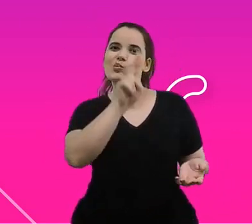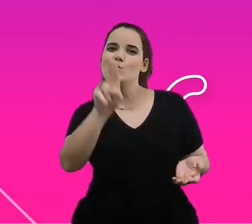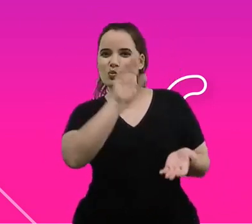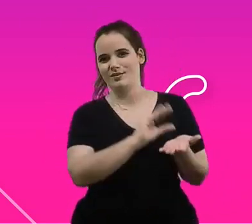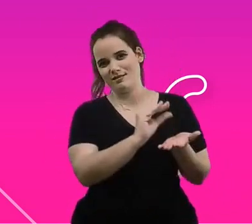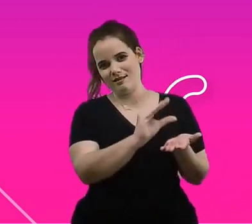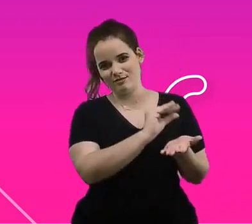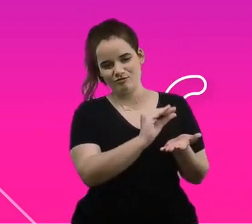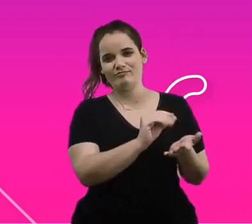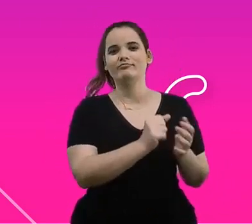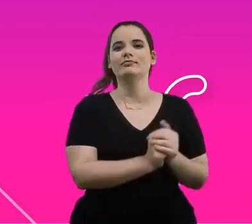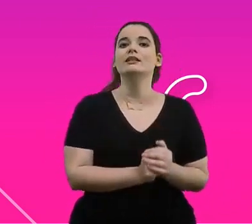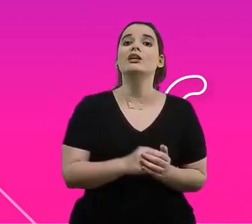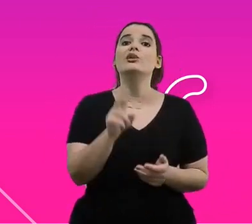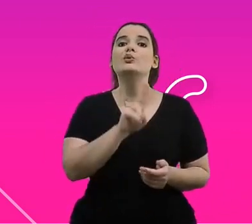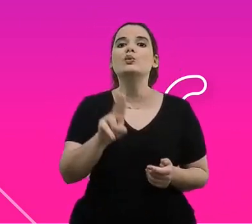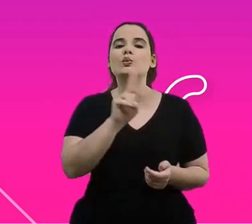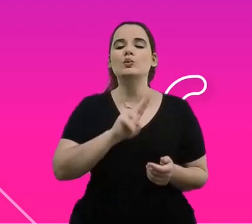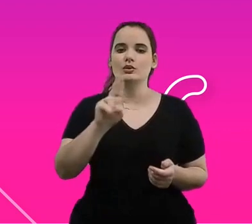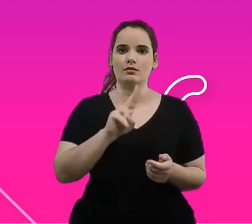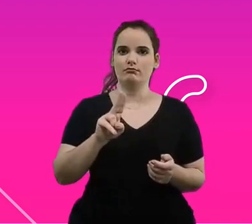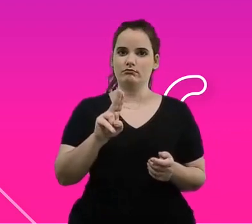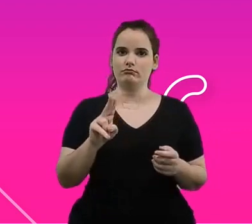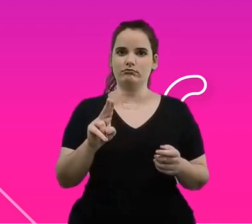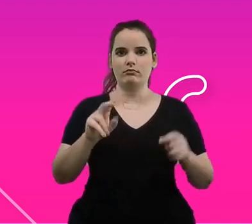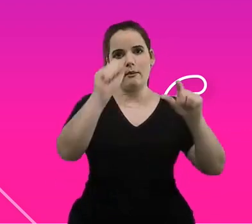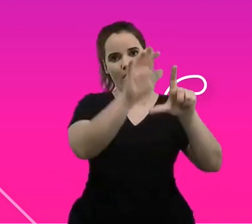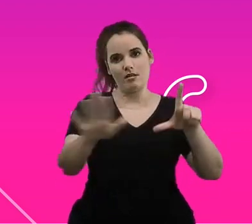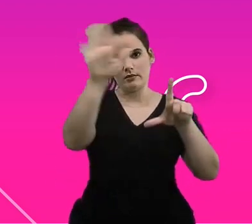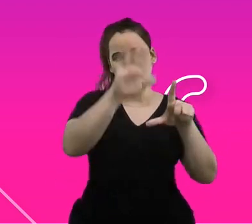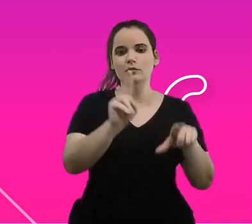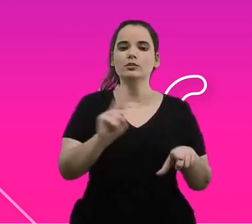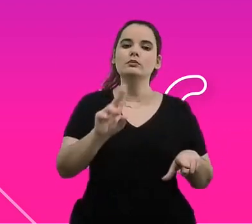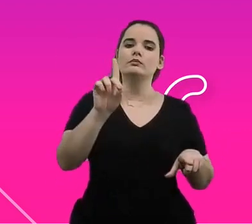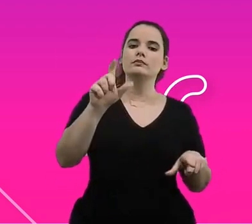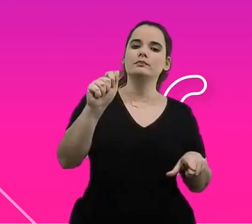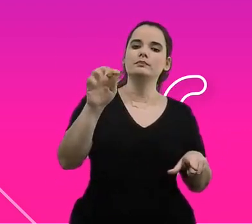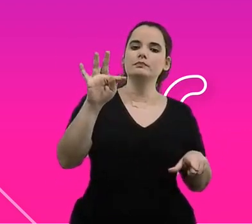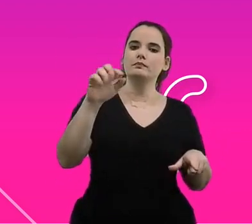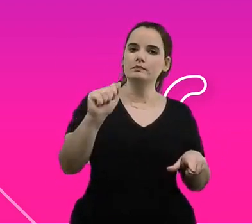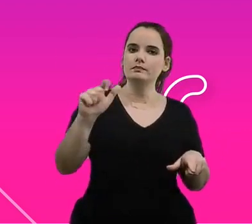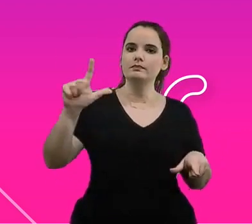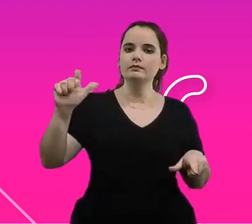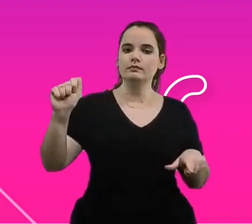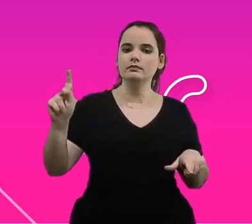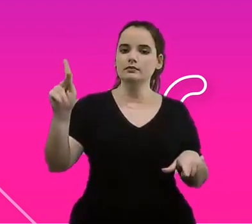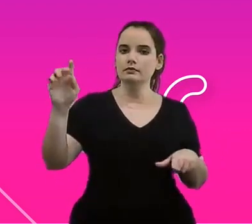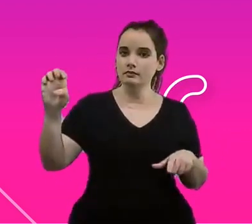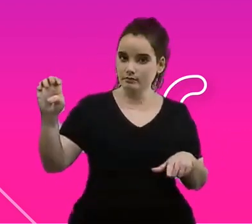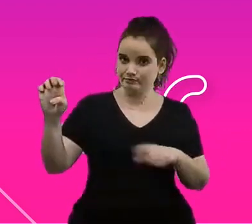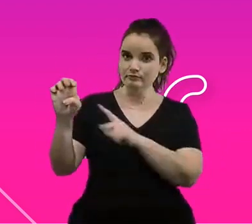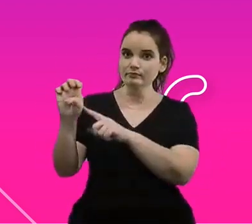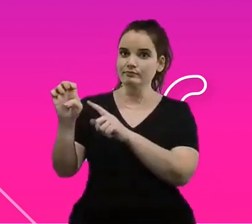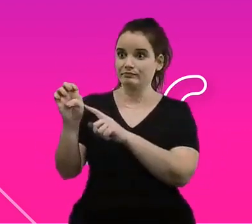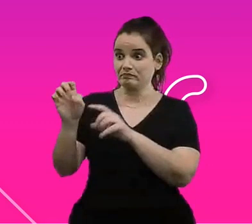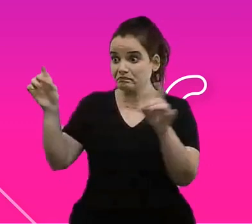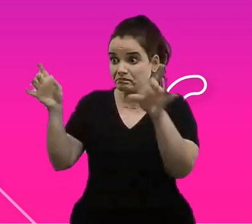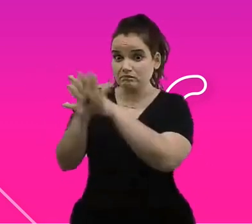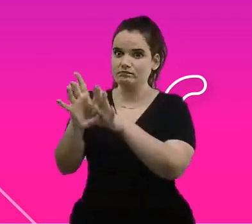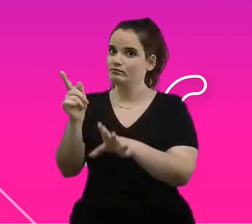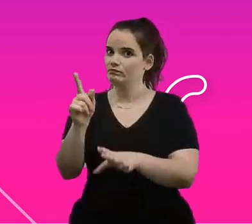As equipes tiveram aí 6 semanas para desenvolver um produto e, enfim, está saindo coisa muito boa. Então, parabéns, Bruno, pelo